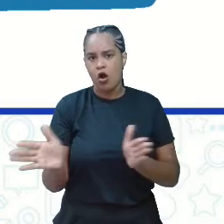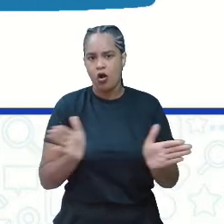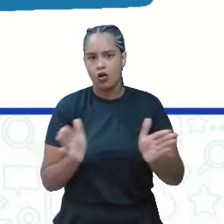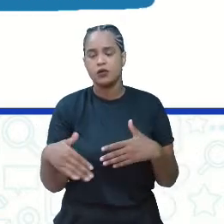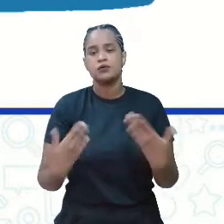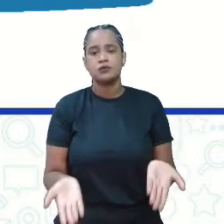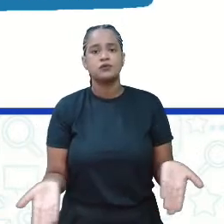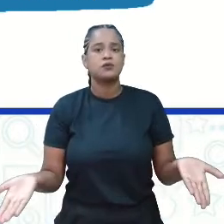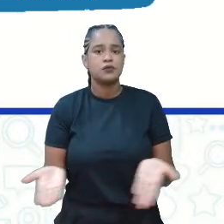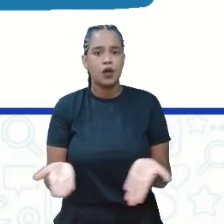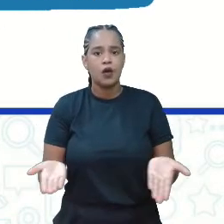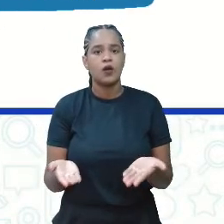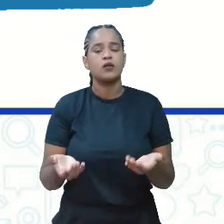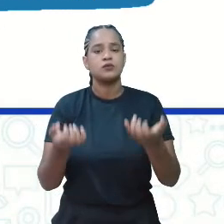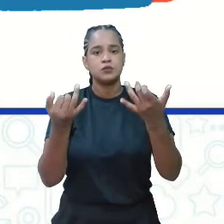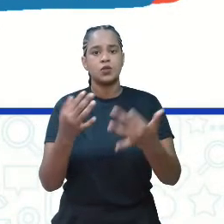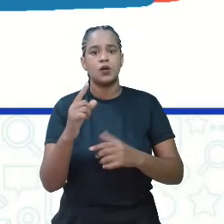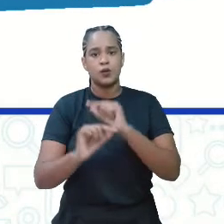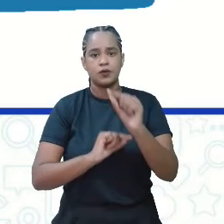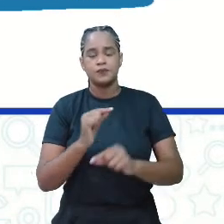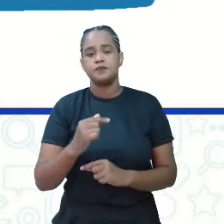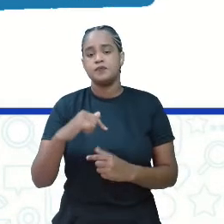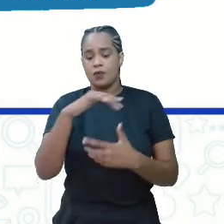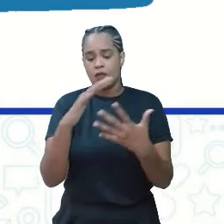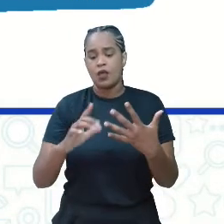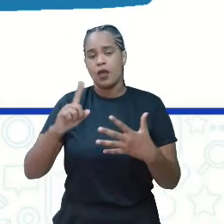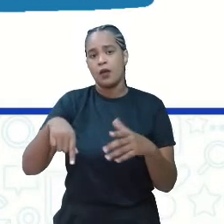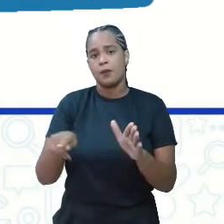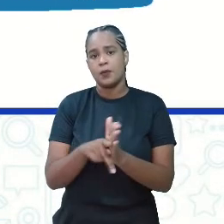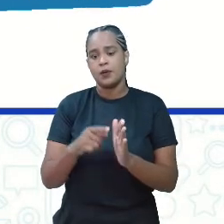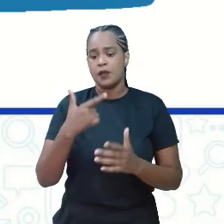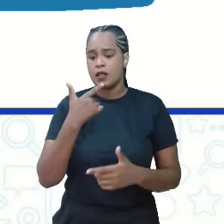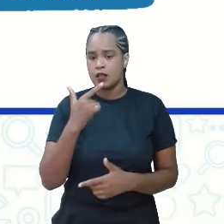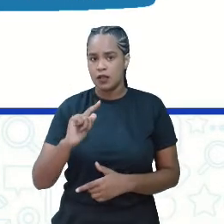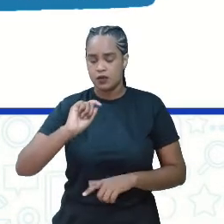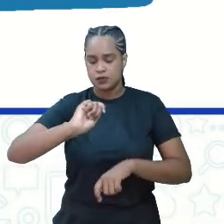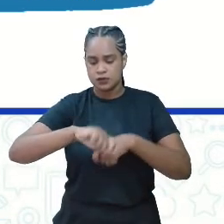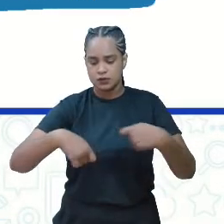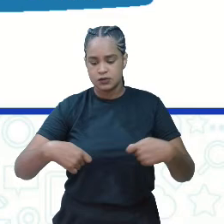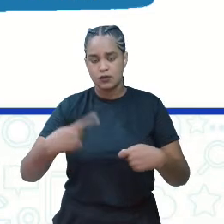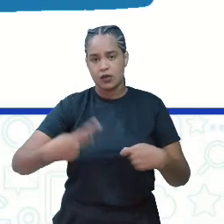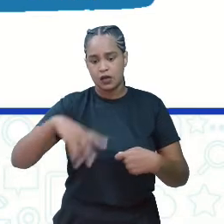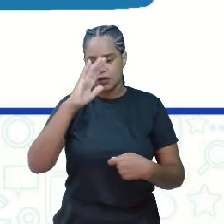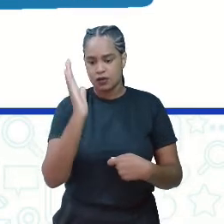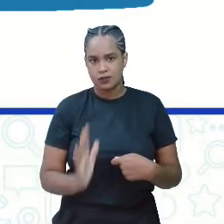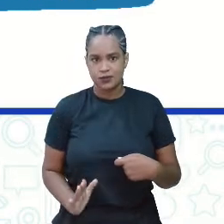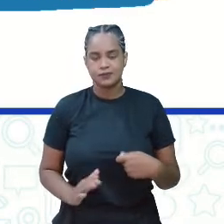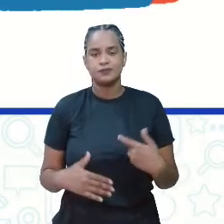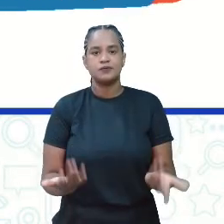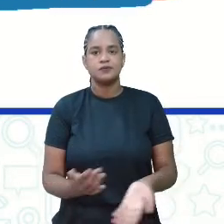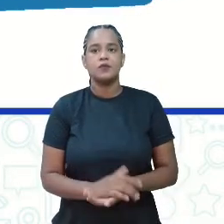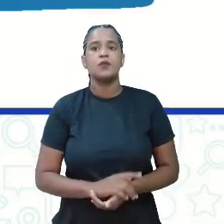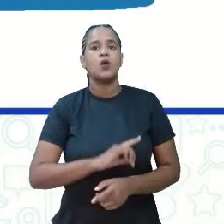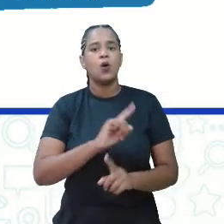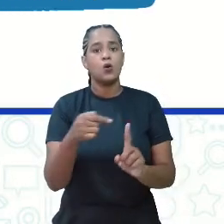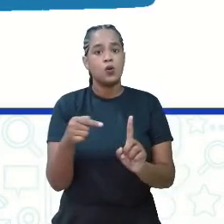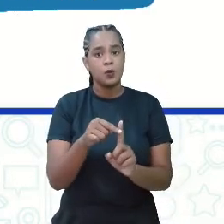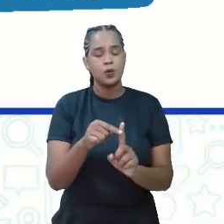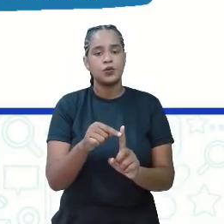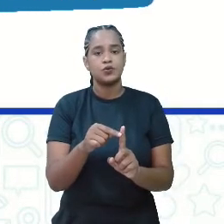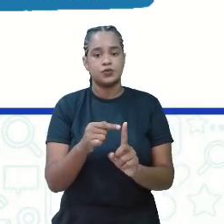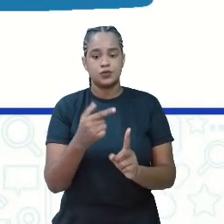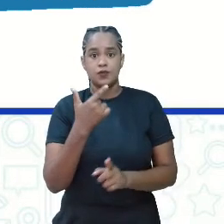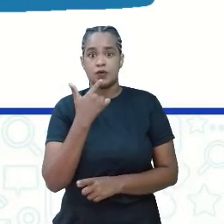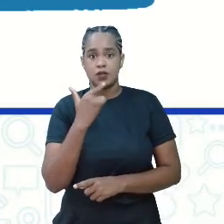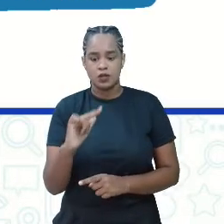vocês, né, que Libras é uma língua de sinal brasileira. Foi construída aqui. E o grande objetivo dessa